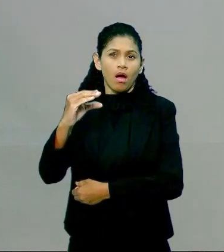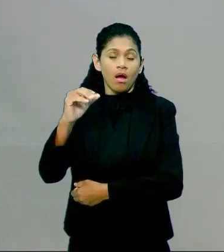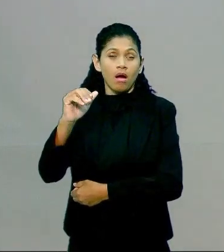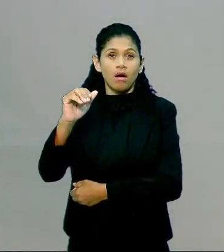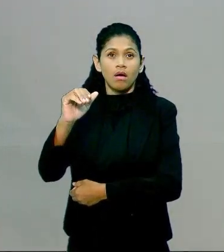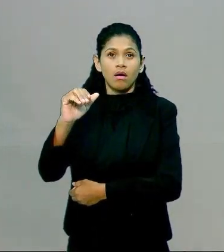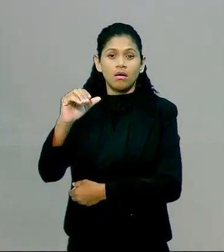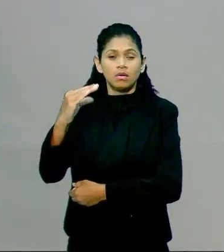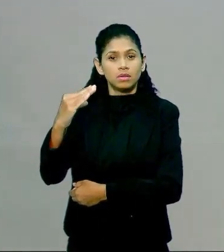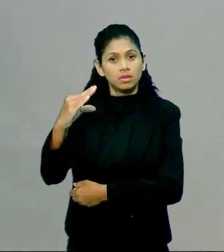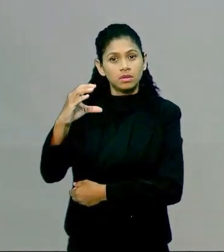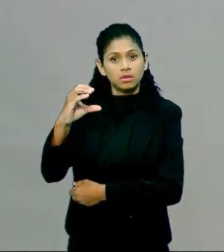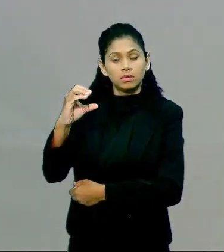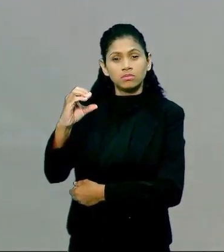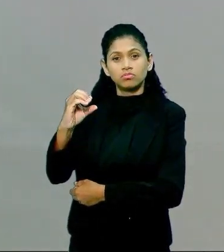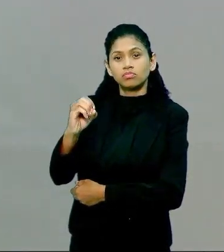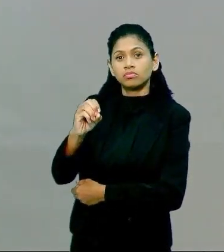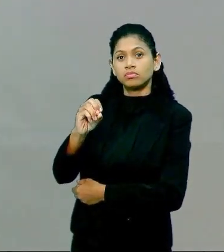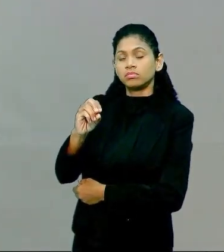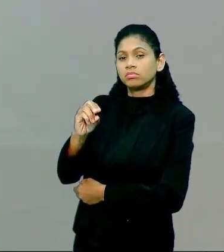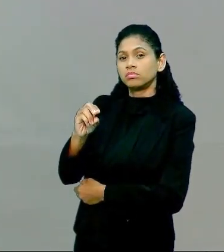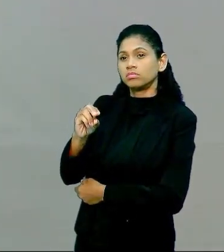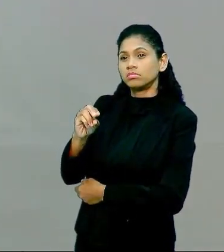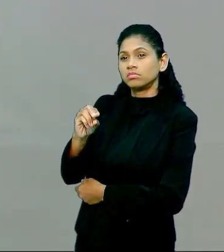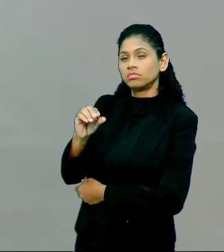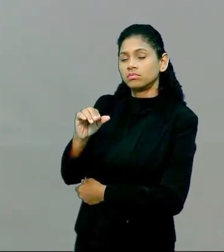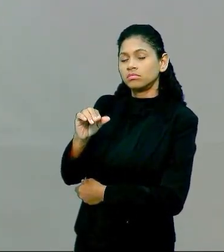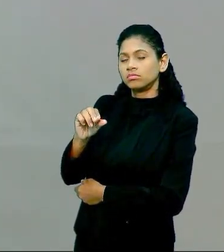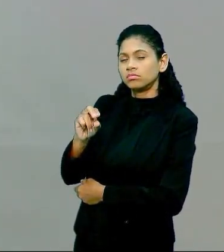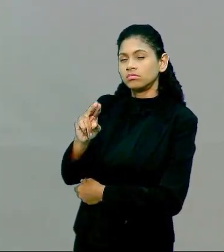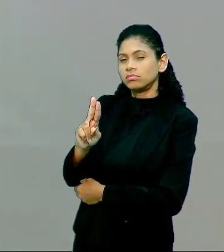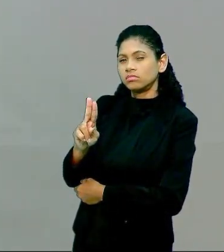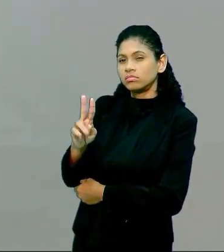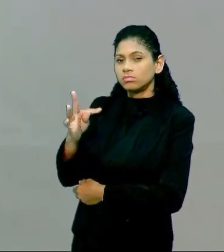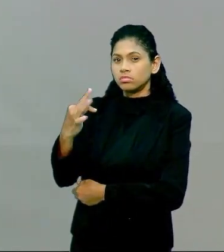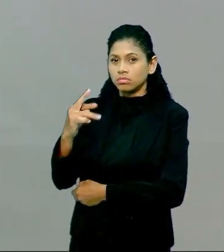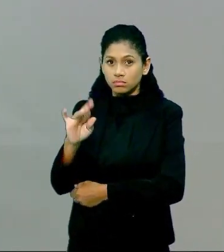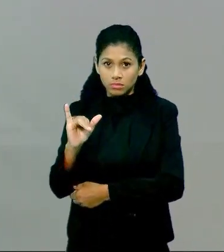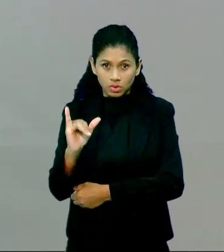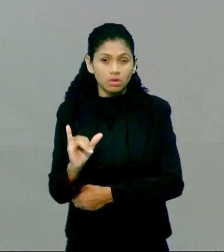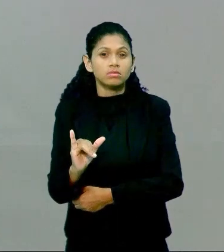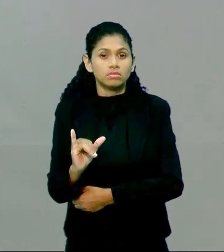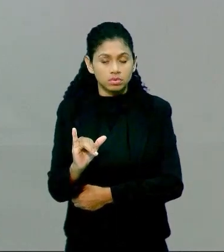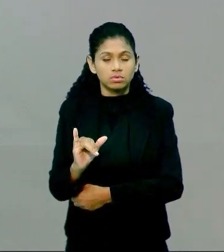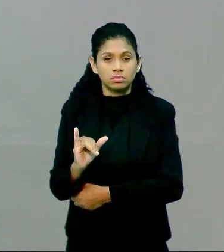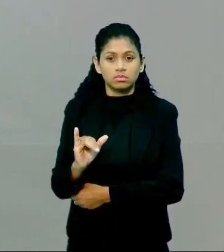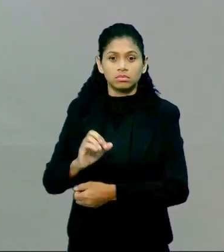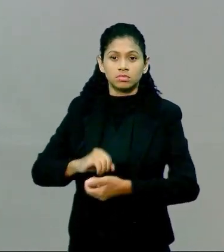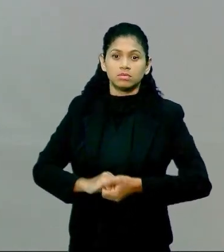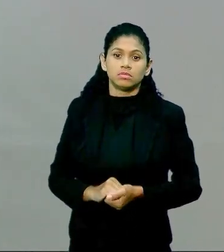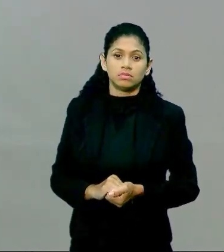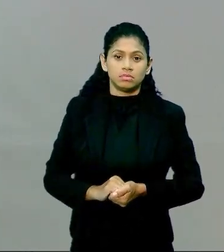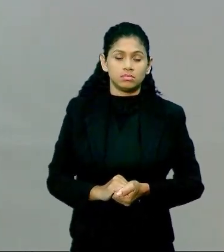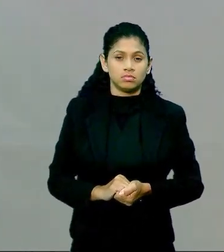o country é uma dinâmica de salão, porque o próprio tango, porque é feito naquele segmento planado, beleza? É só a